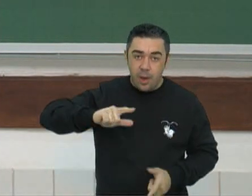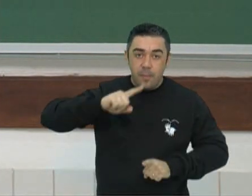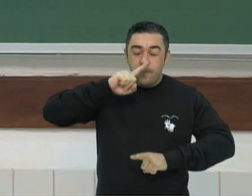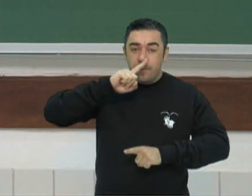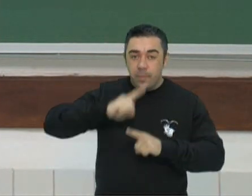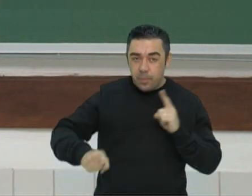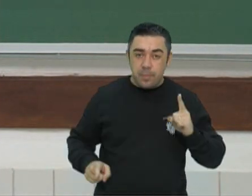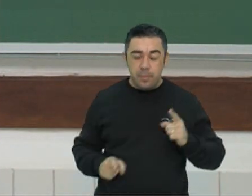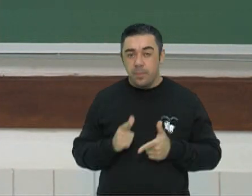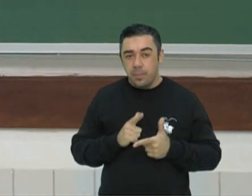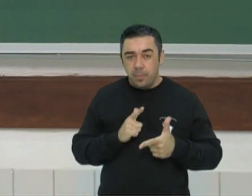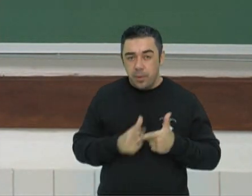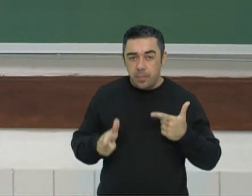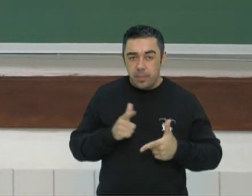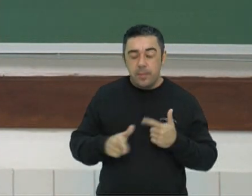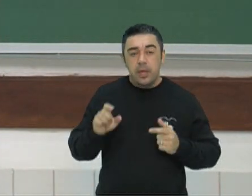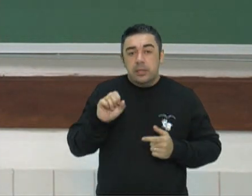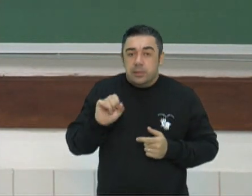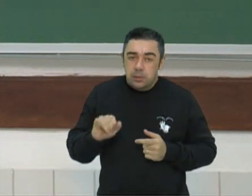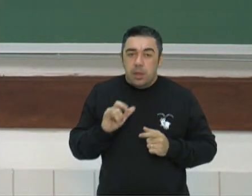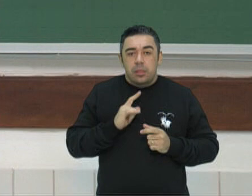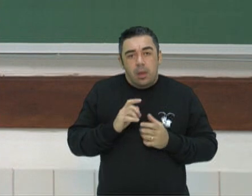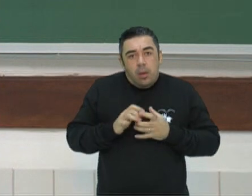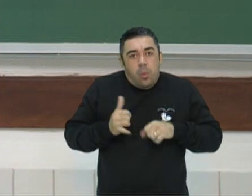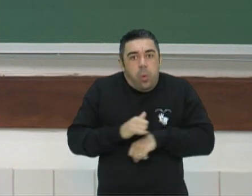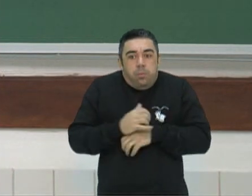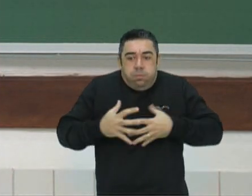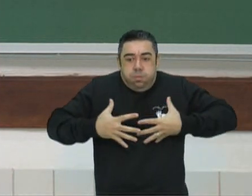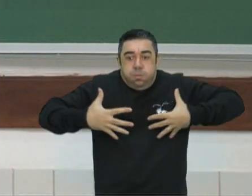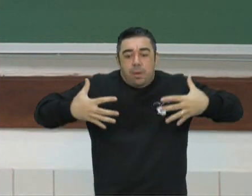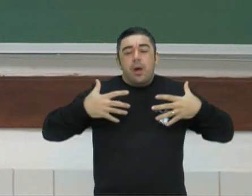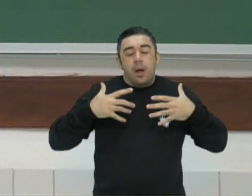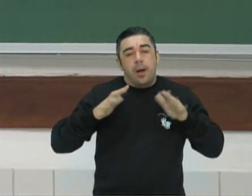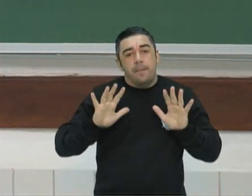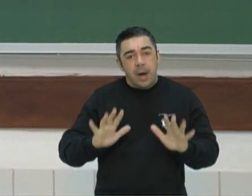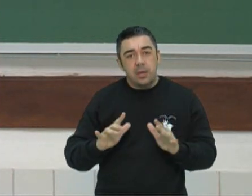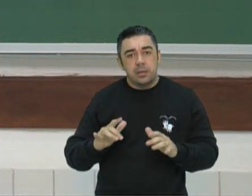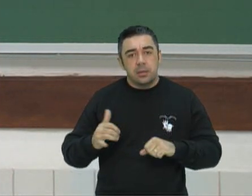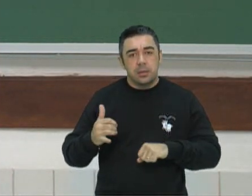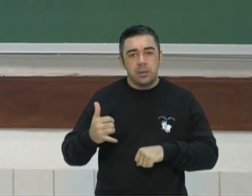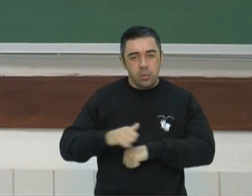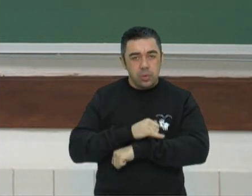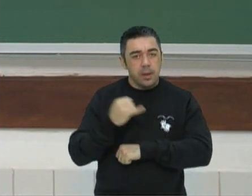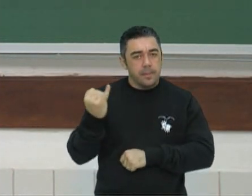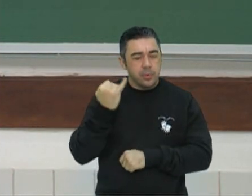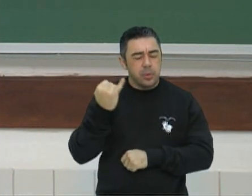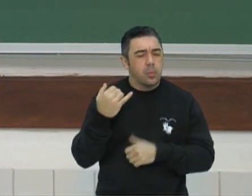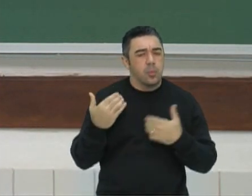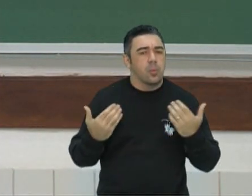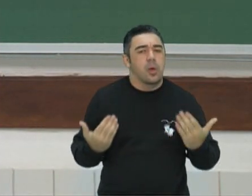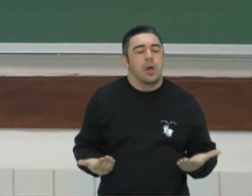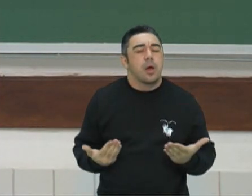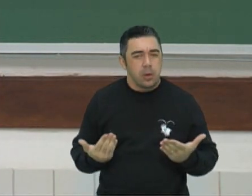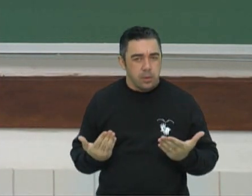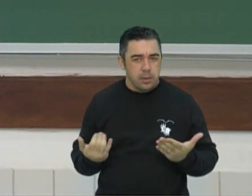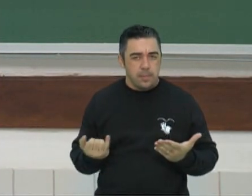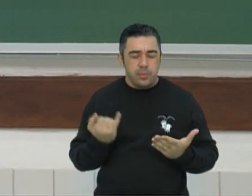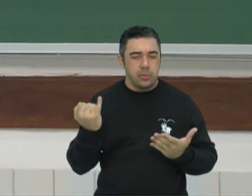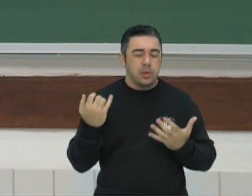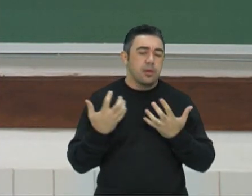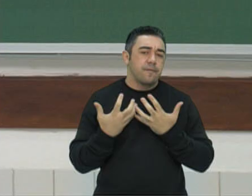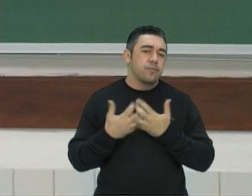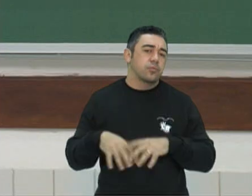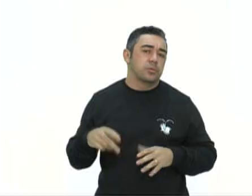não ser que ela esteja acumulada em excesso, desregulada e tudo mais. Mas ela tem a sua importância. Quais são as